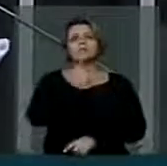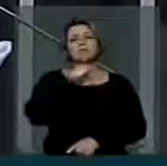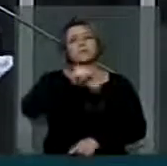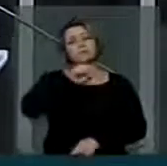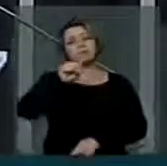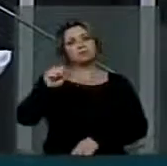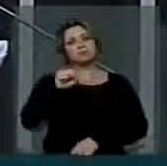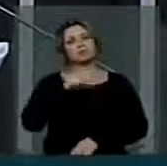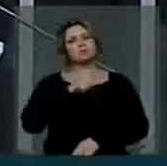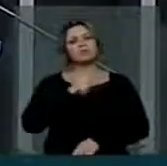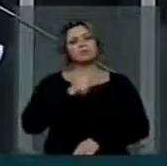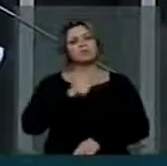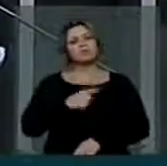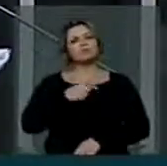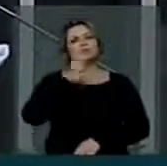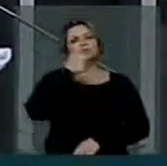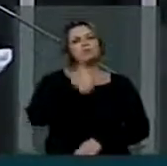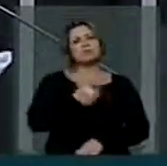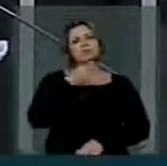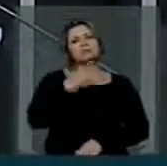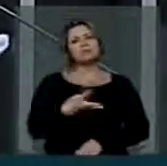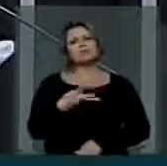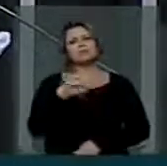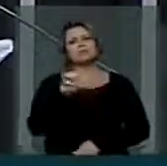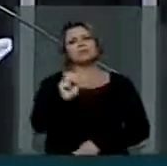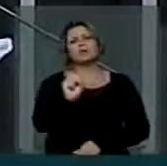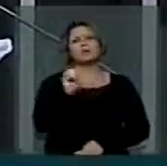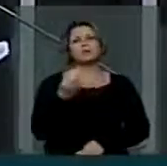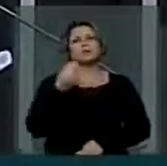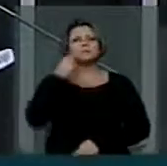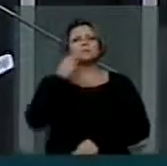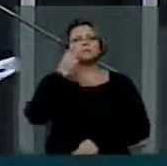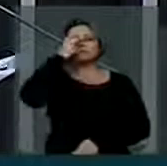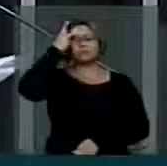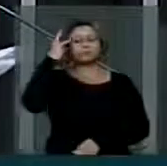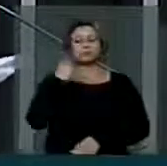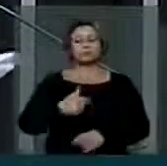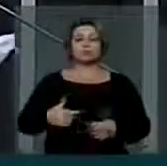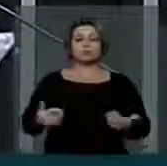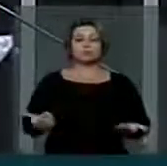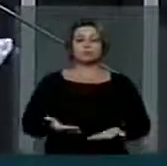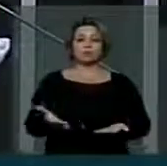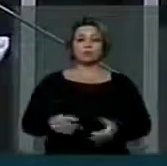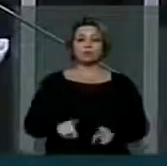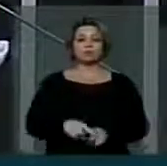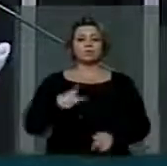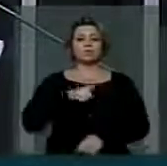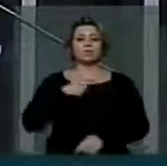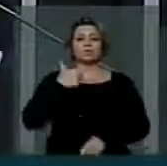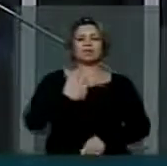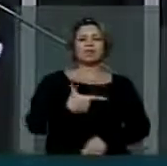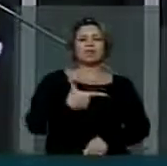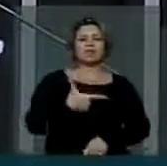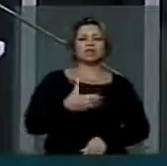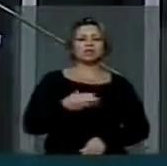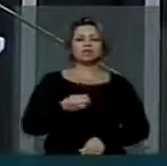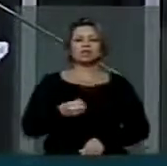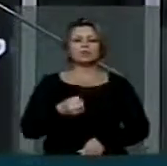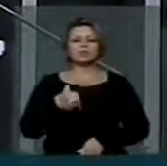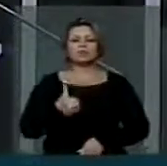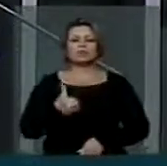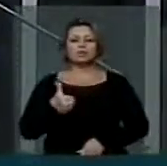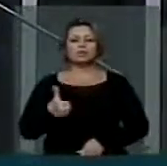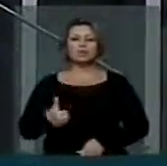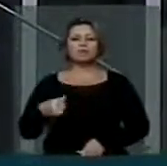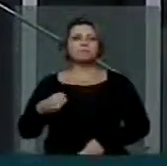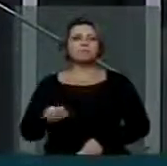1988 tinha 138 milhões de habitantes, o de hoje tem 201 milhões. Tinha